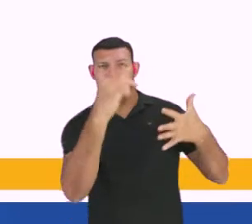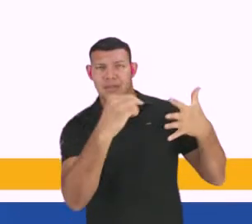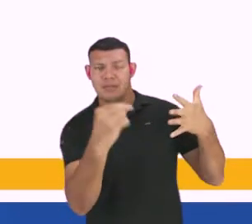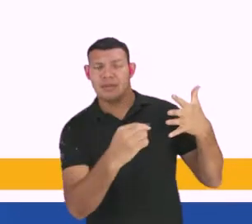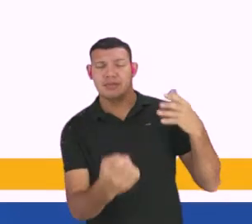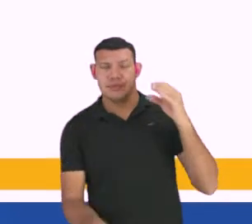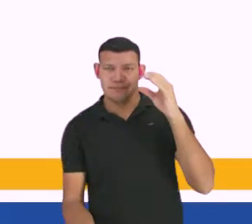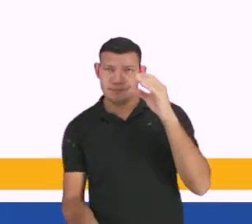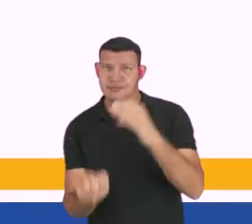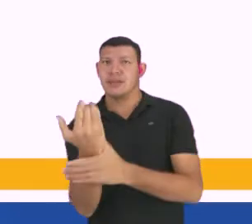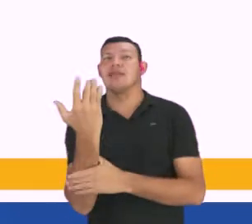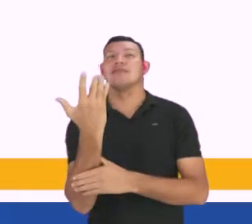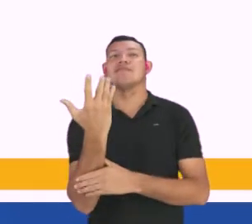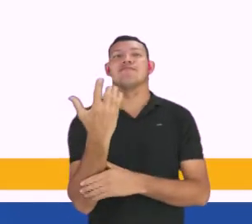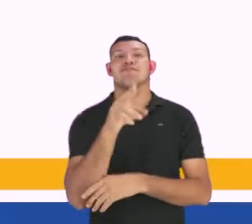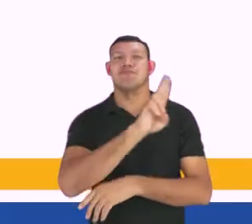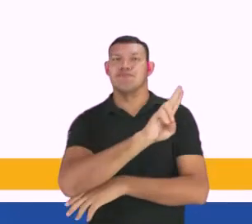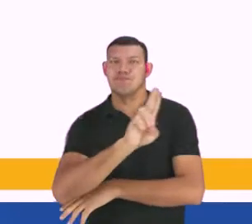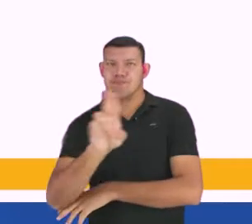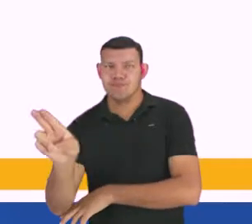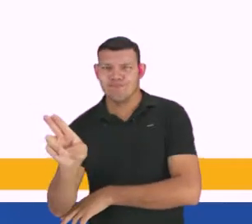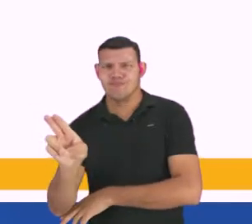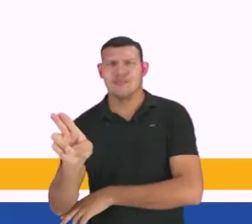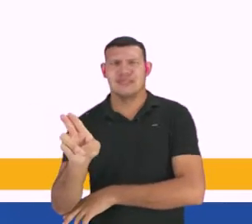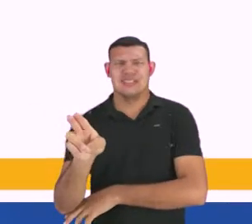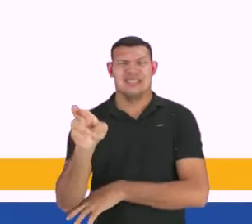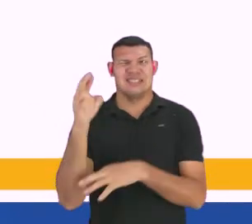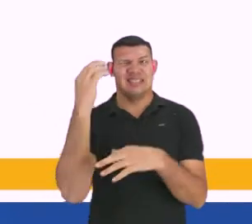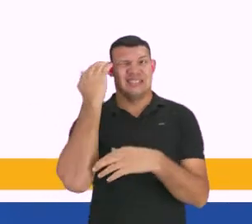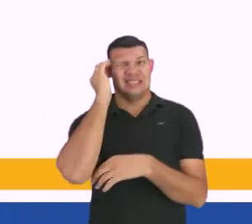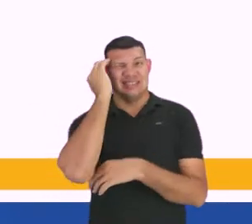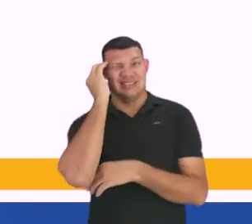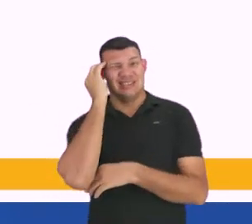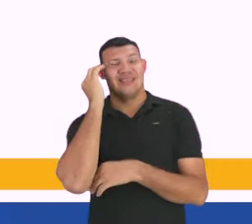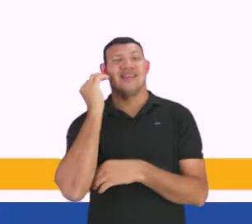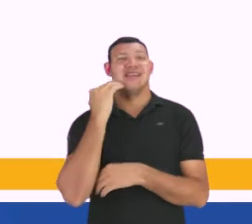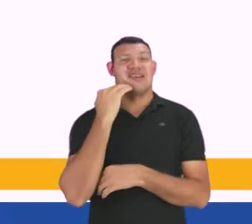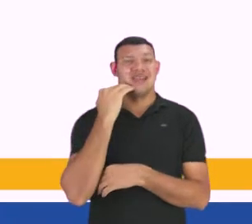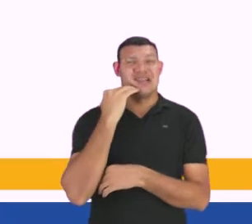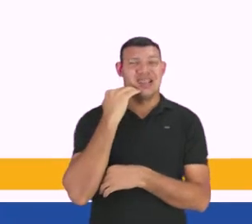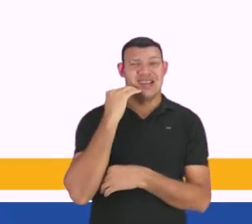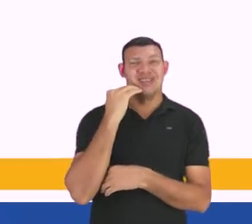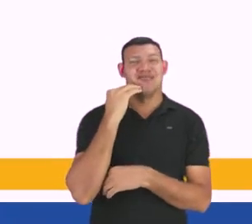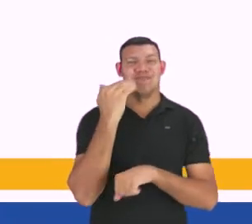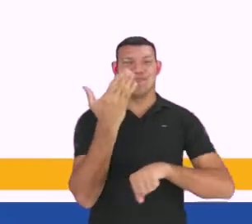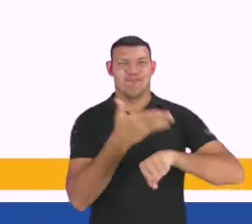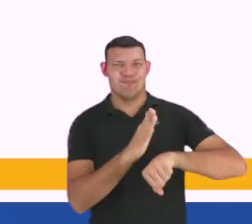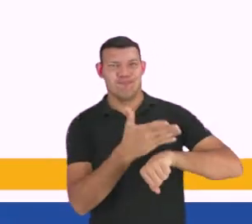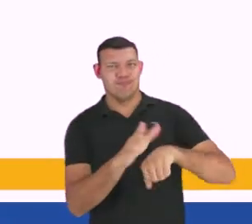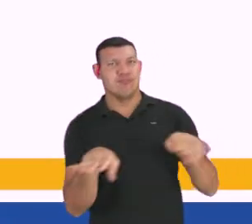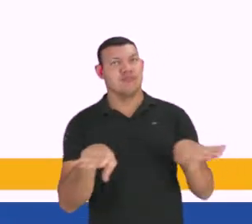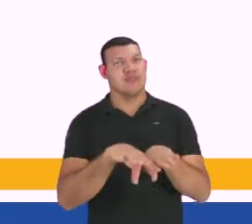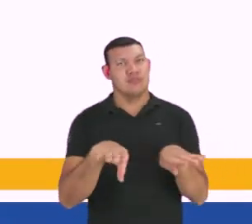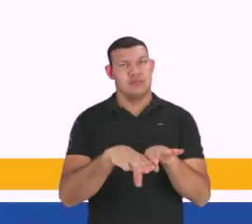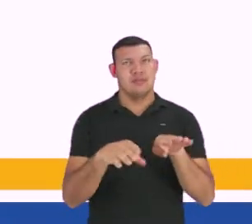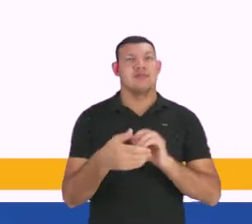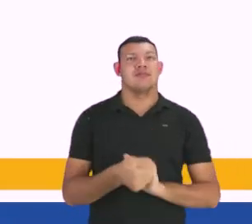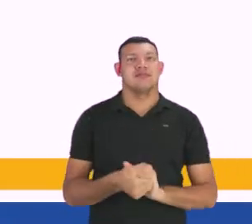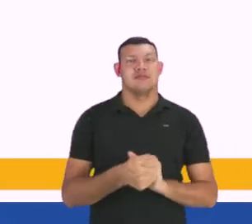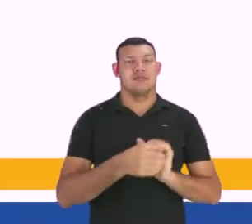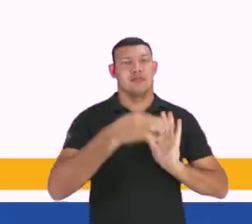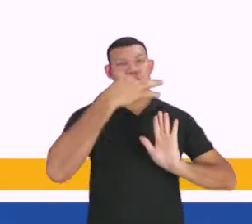compõem essa nomenclatura que parece ser tão difícil de entender e pôr em prática, mas a ação de dissertar